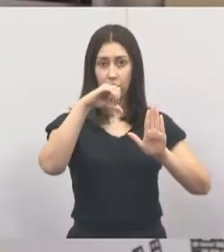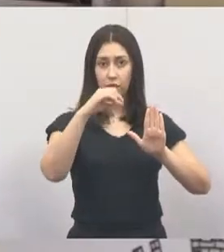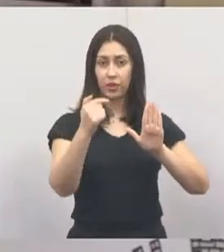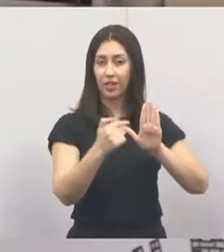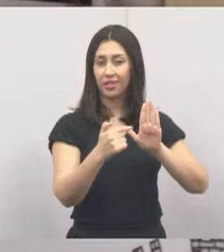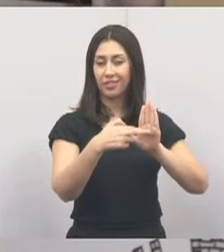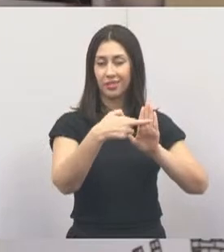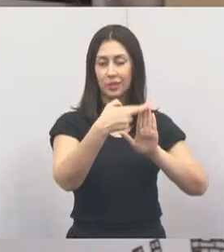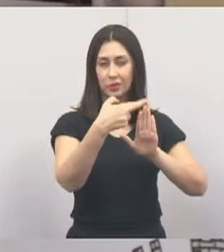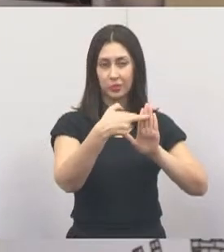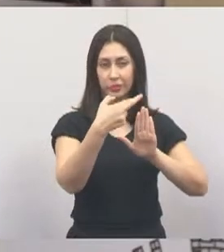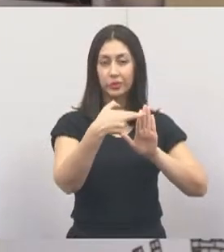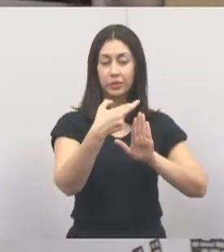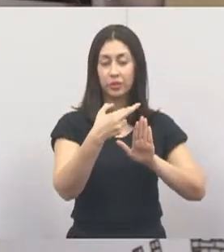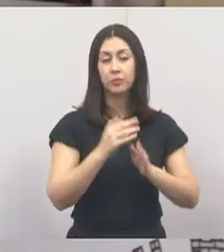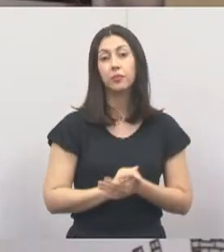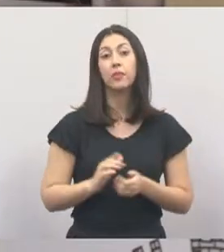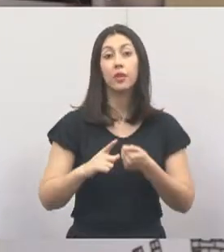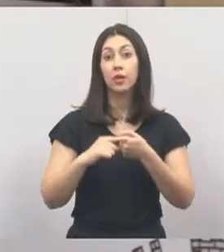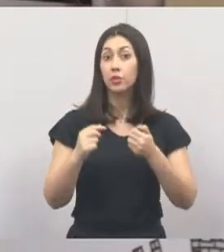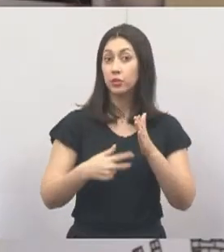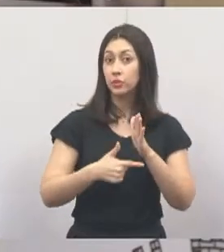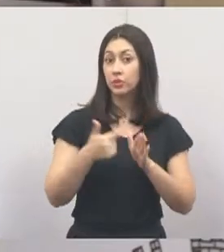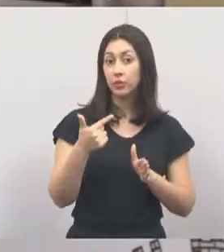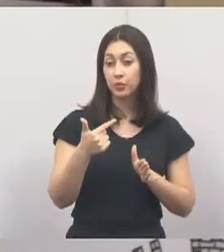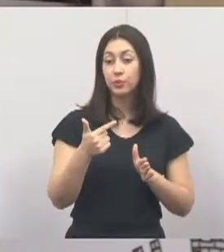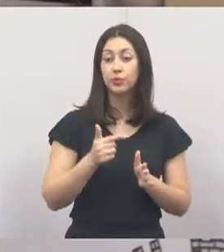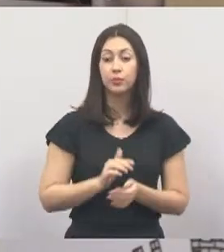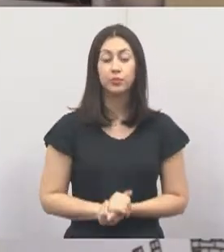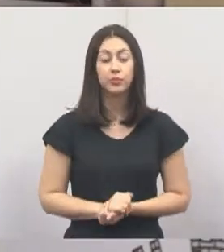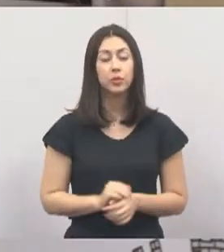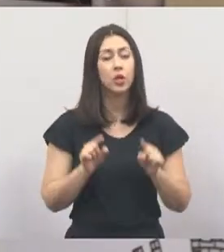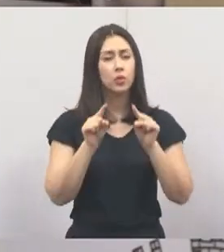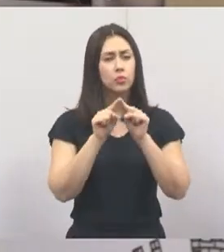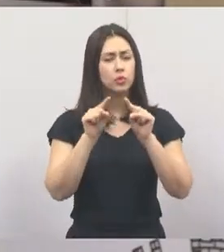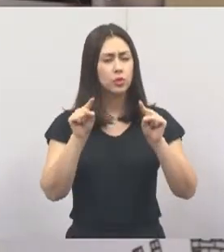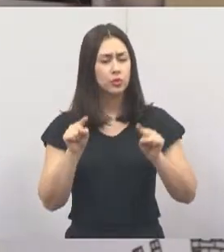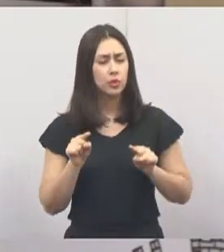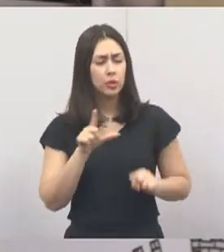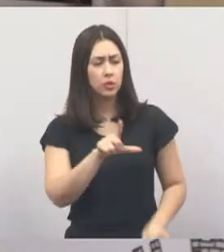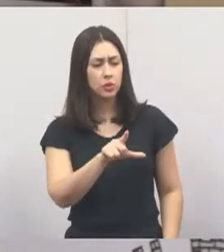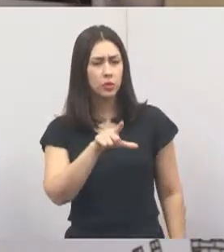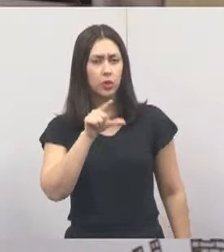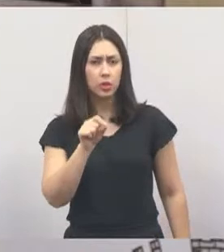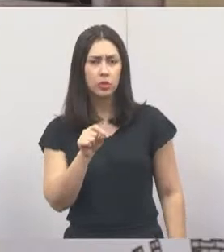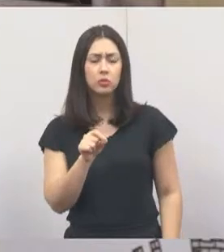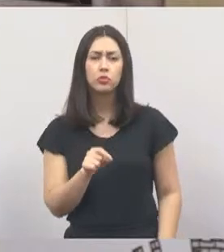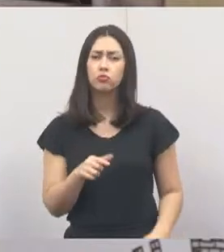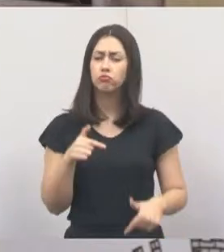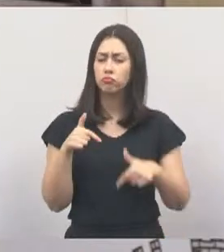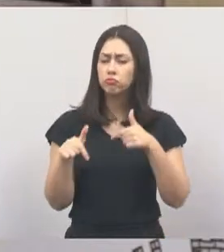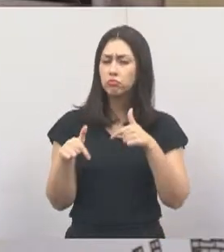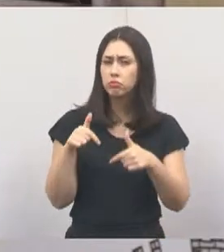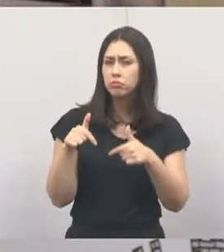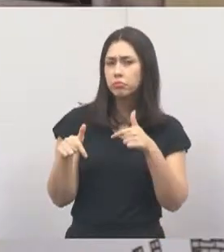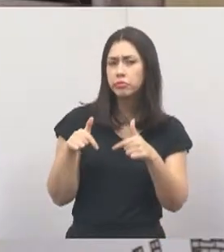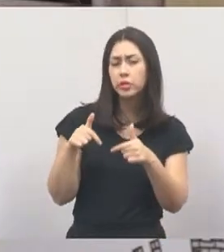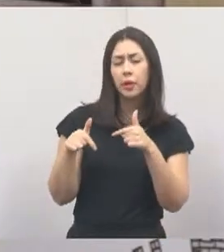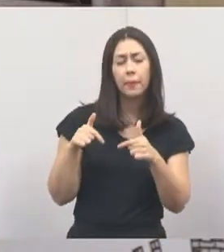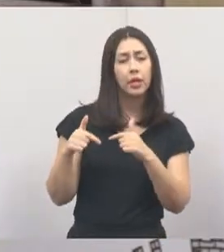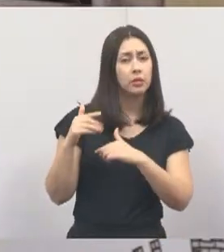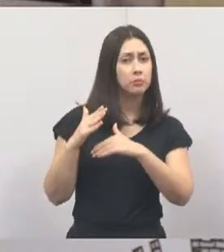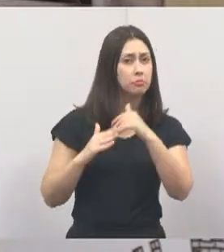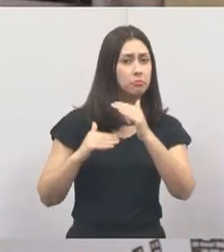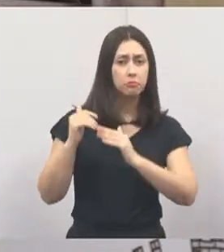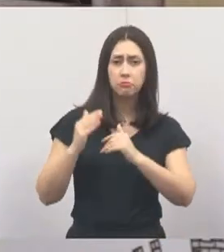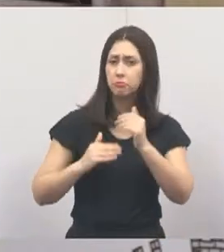desta resolução. Artigo 2º. Aos servidores nomeados para desenvolver quaisquer das atividades